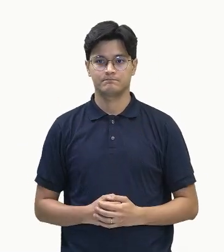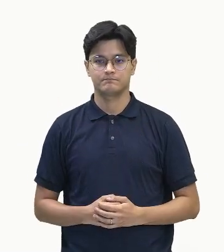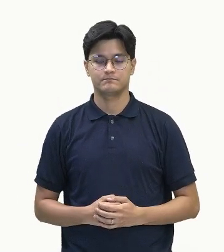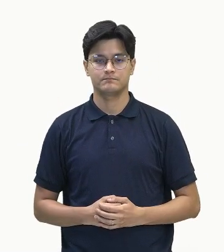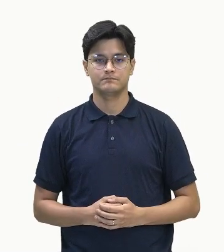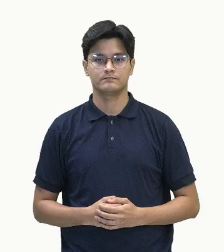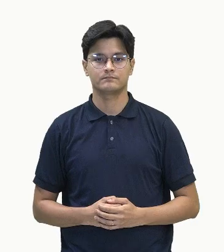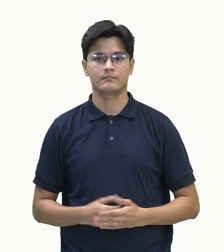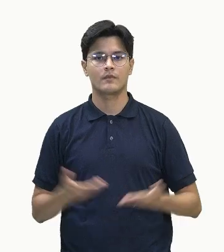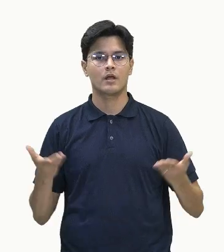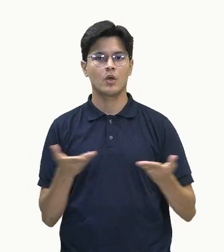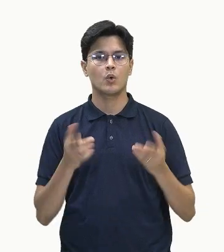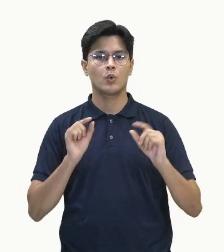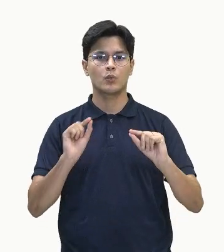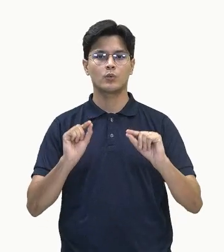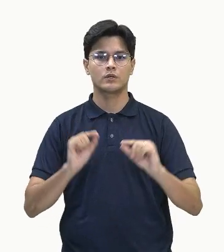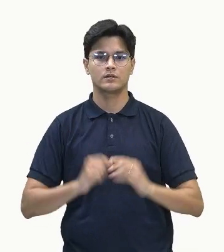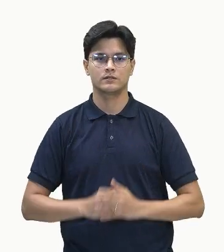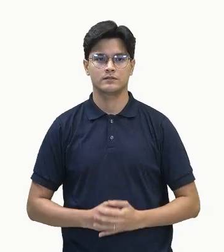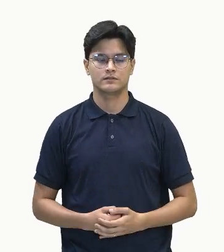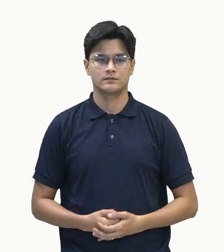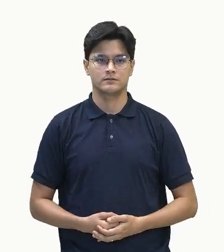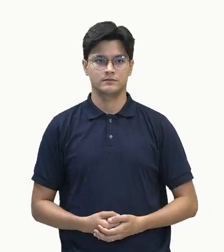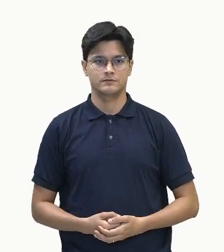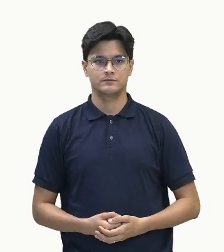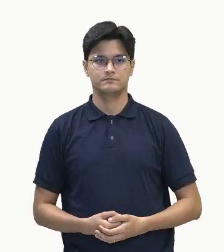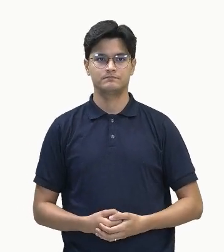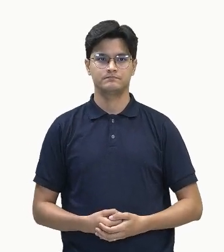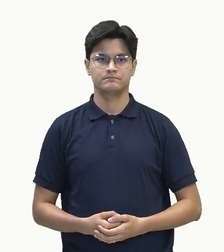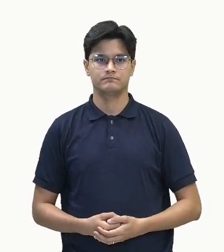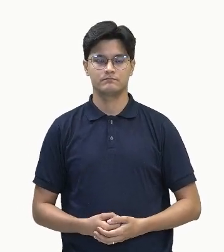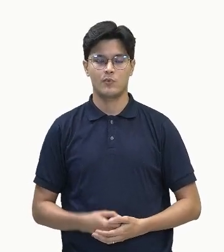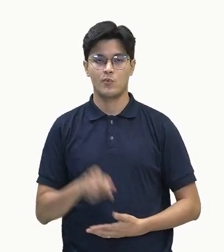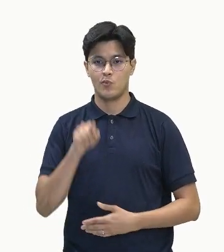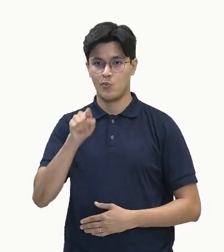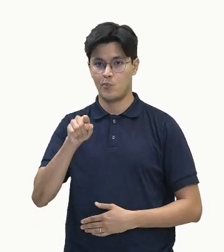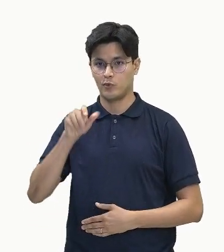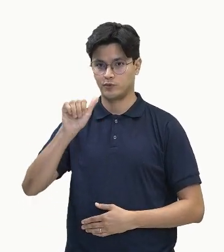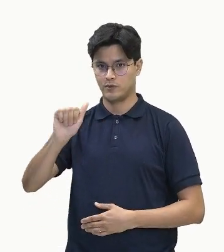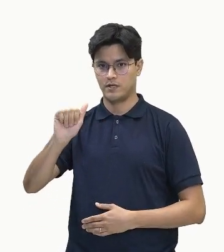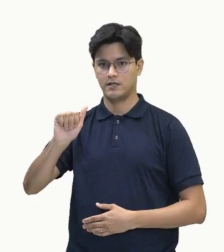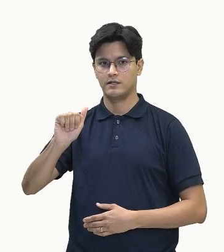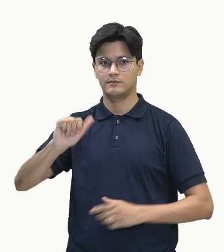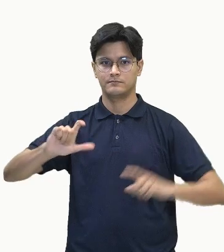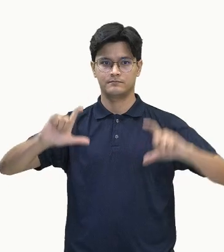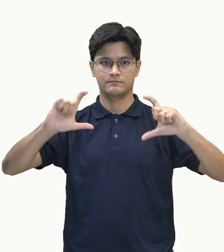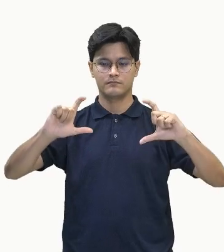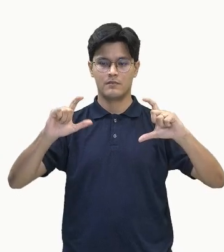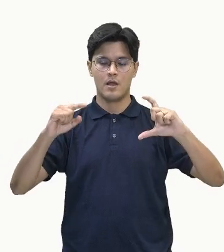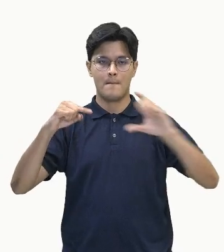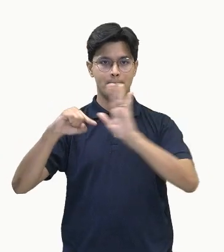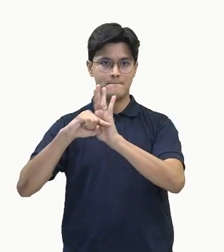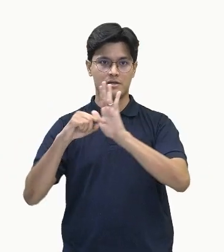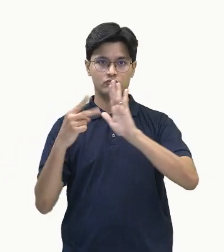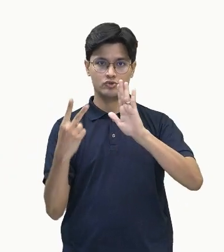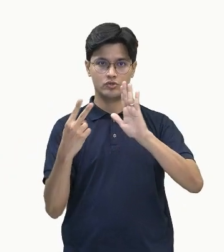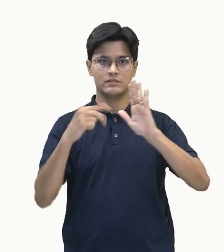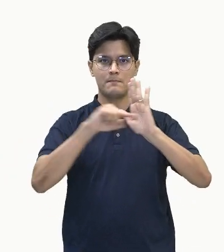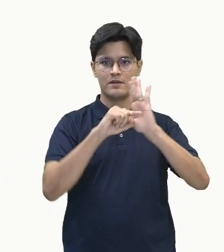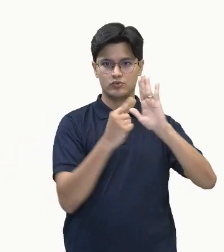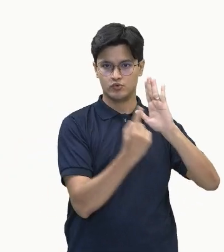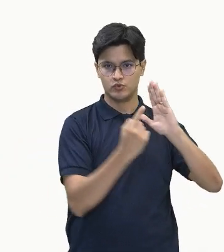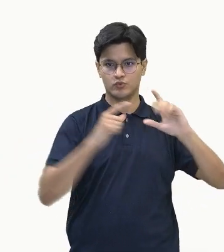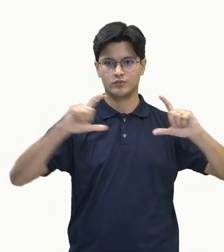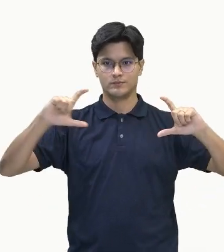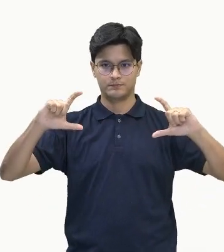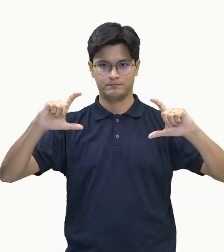Vou colocar bem aqui para a gente conversar rapidinho. Ó. Menos 2 e menos 1. O que vocês